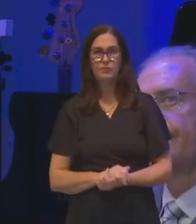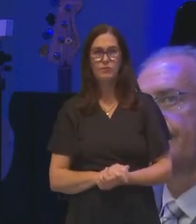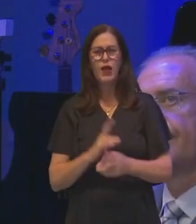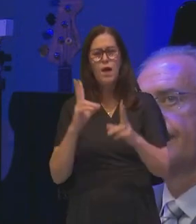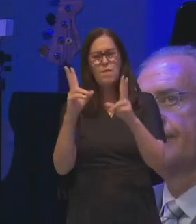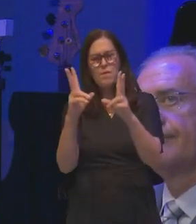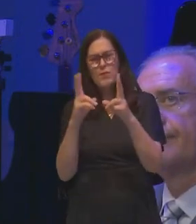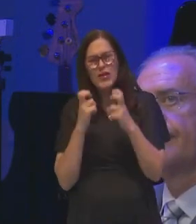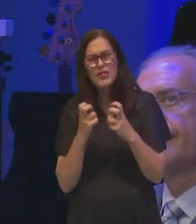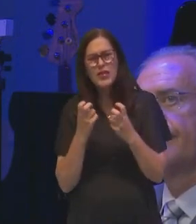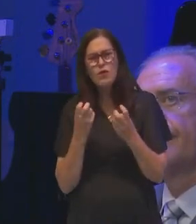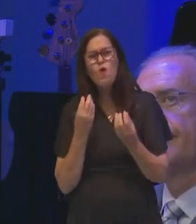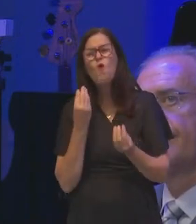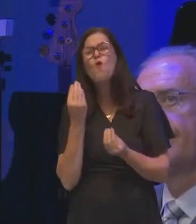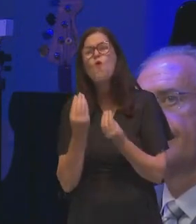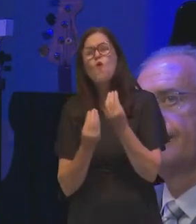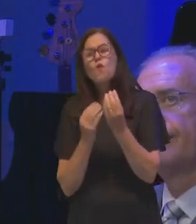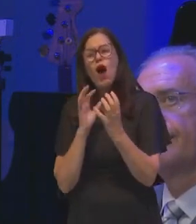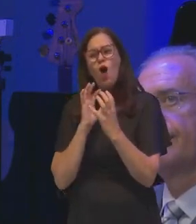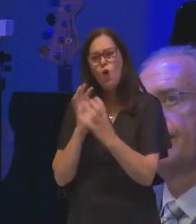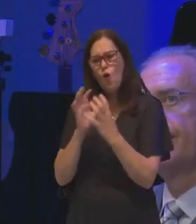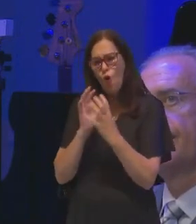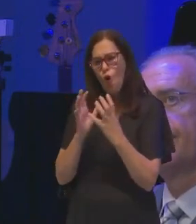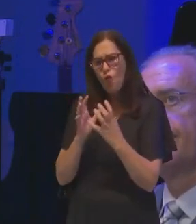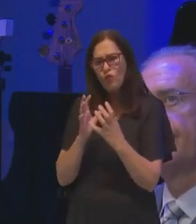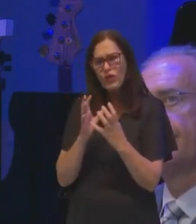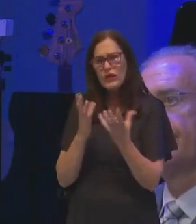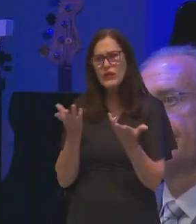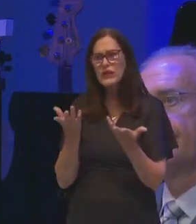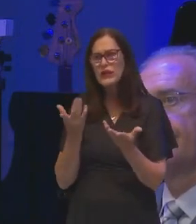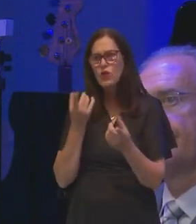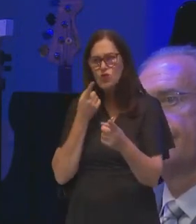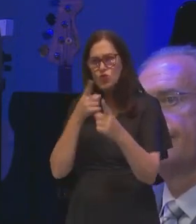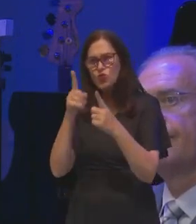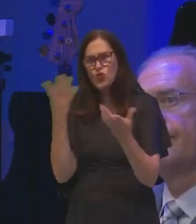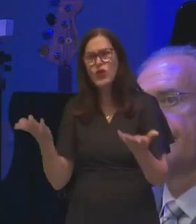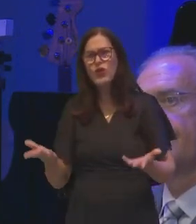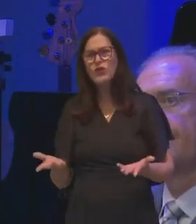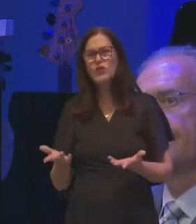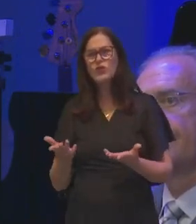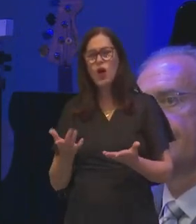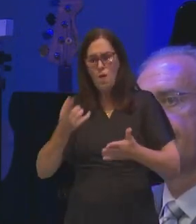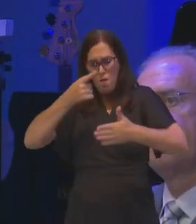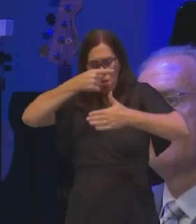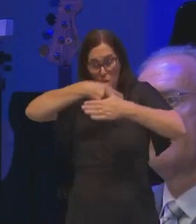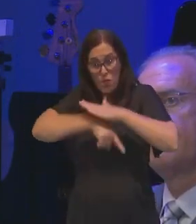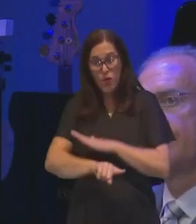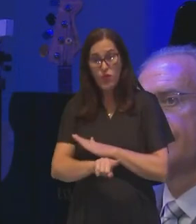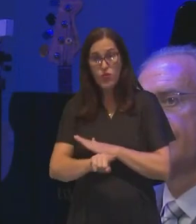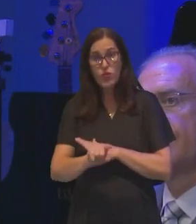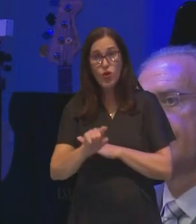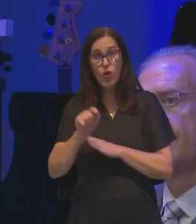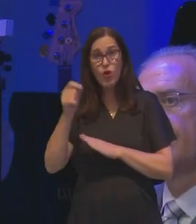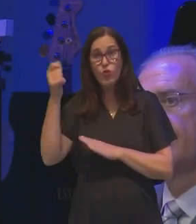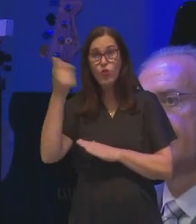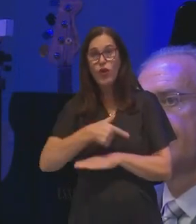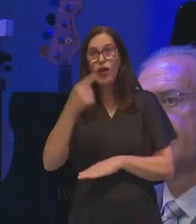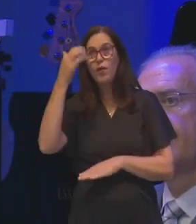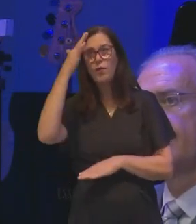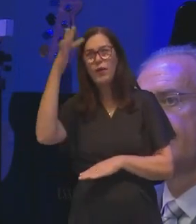Perceba como a convivência, a arte da convivência é algo muito mais profundo que nós imaginamos.